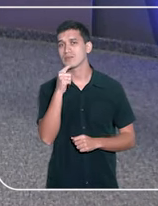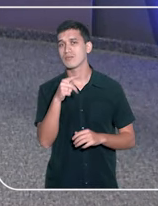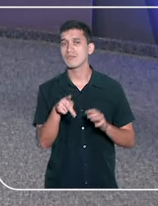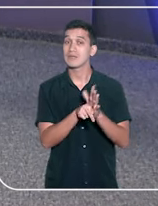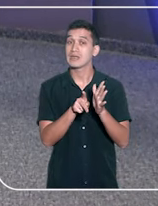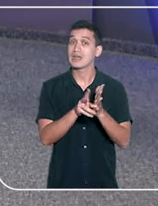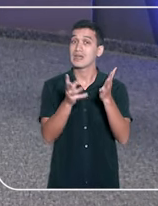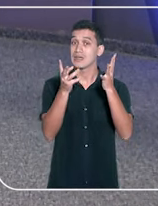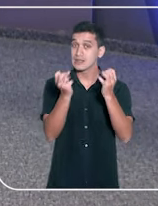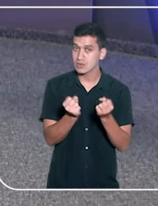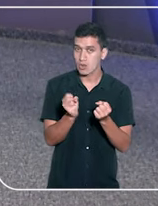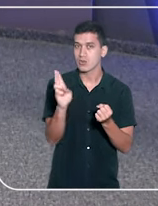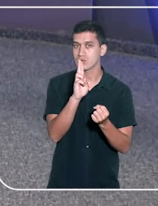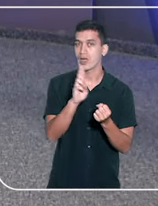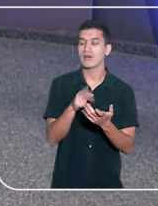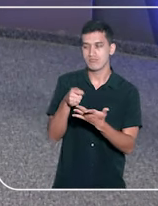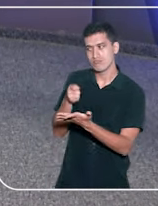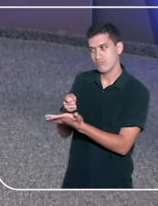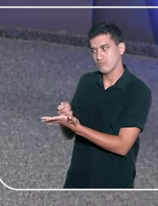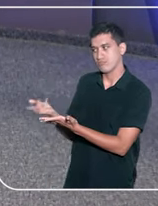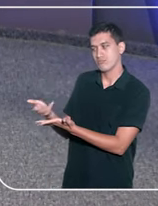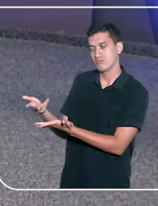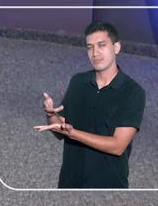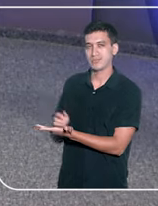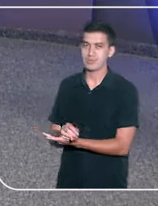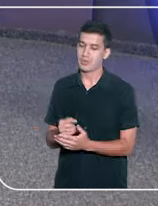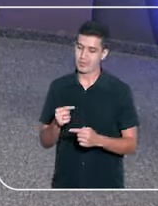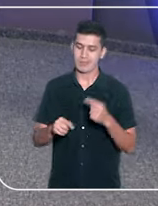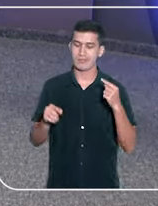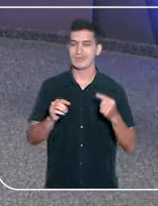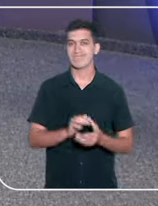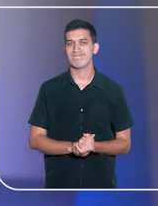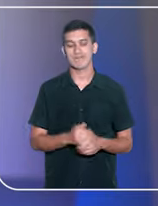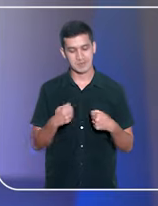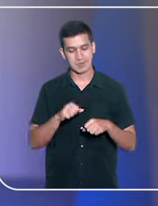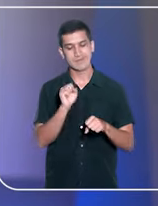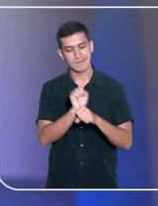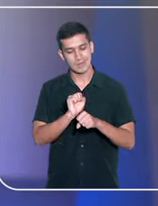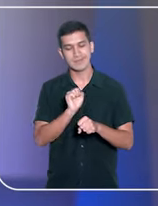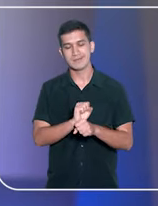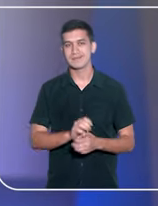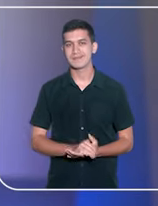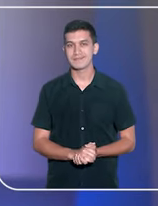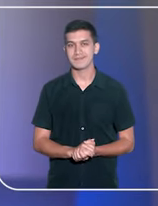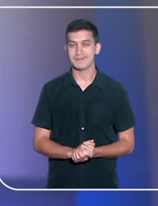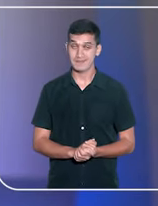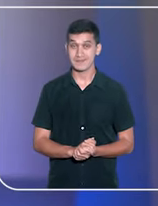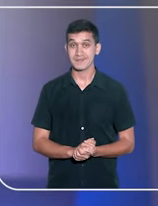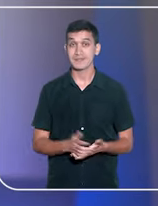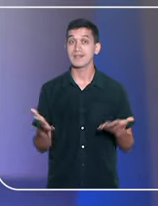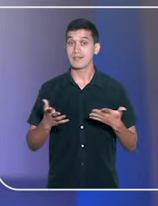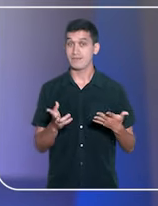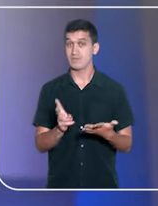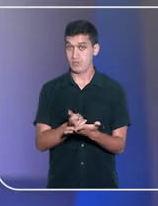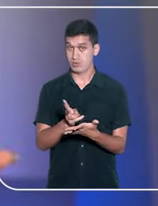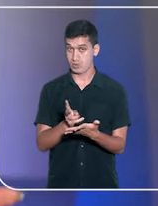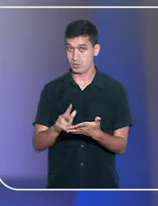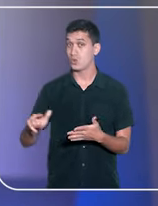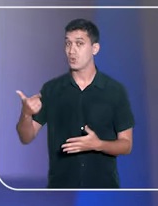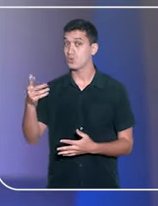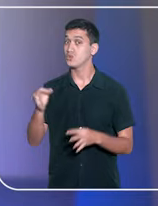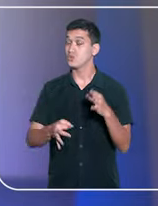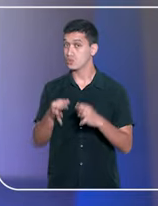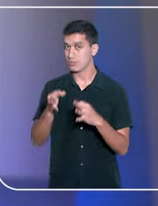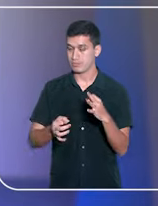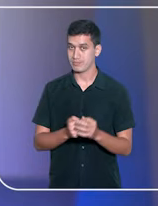autorizar o uso da ação monitória e vamos seguir aqui com o nosso programa outro